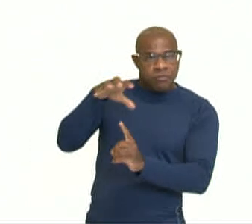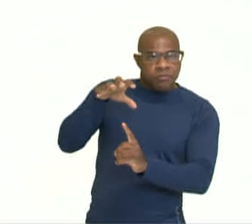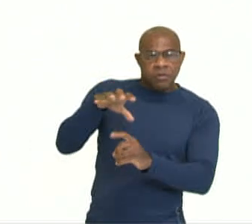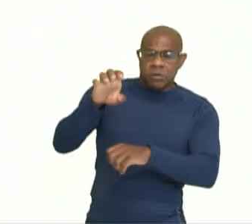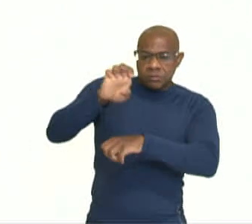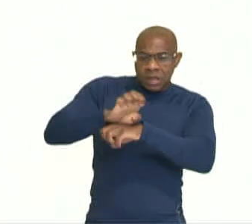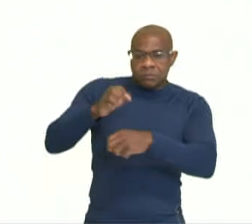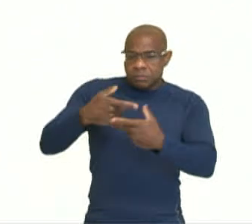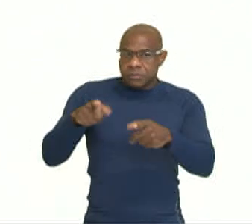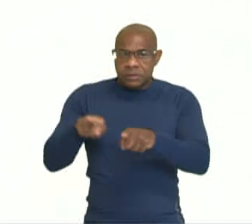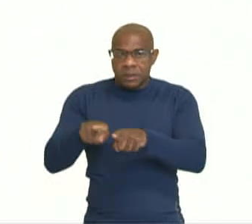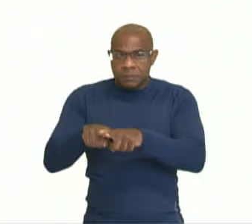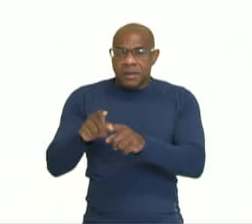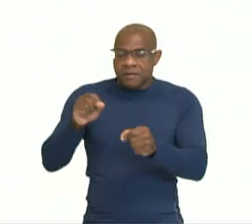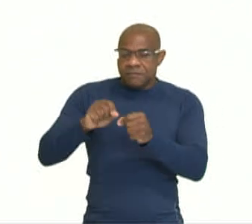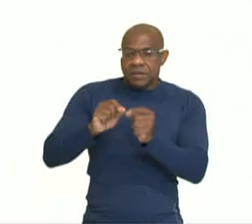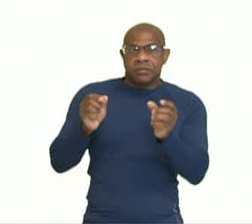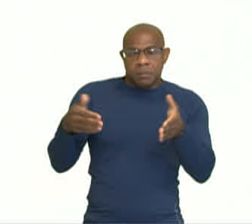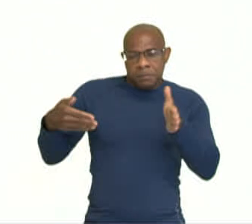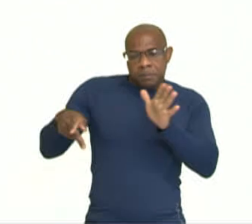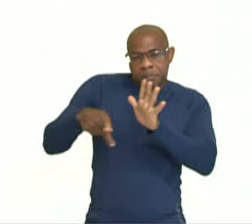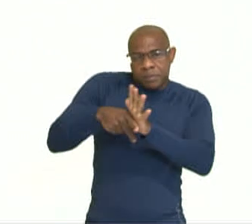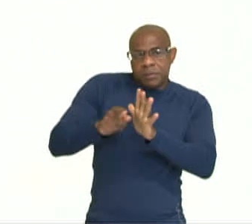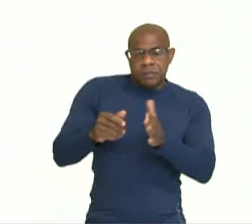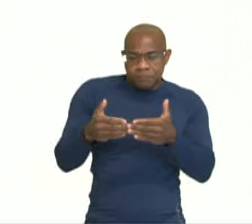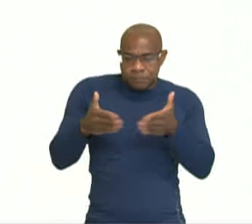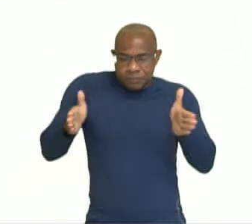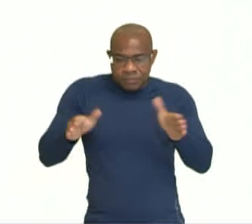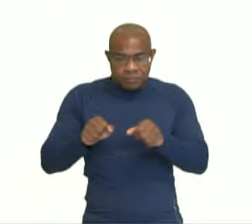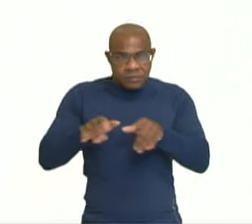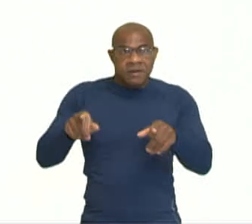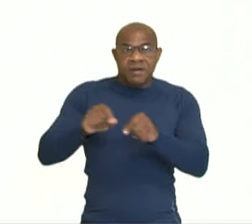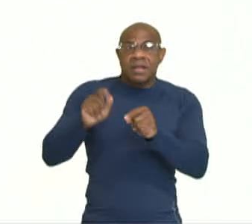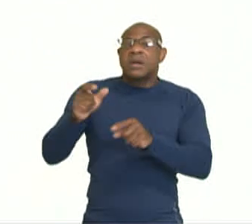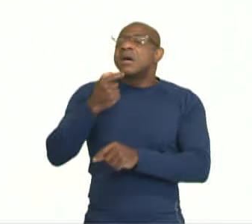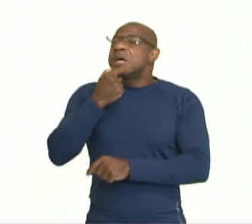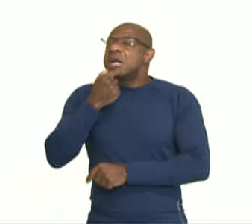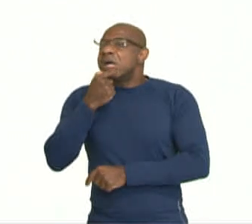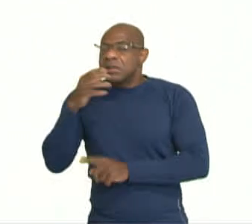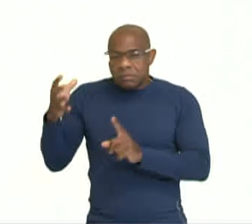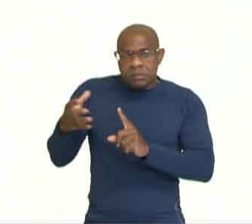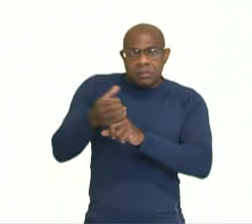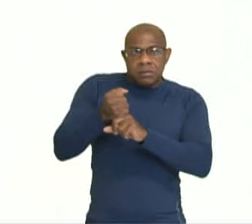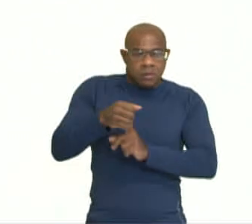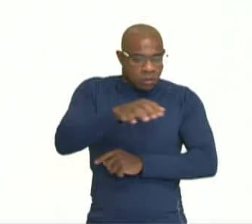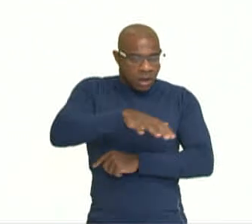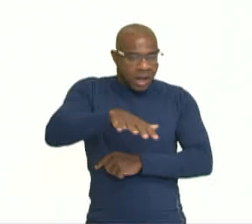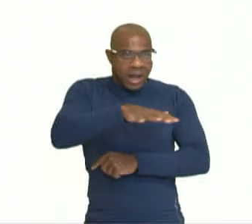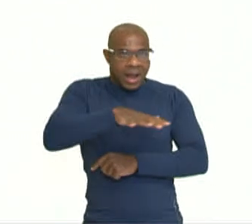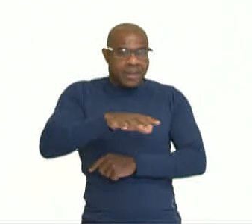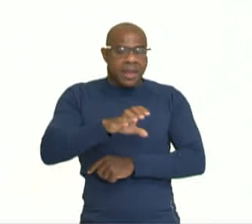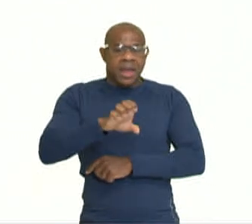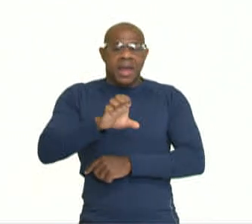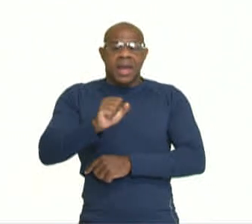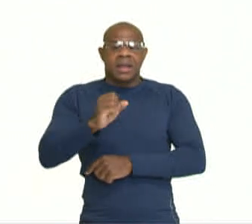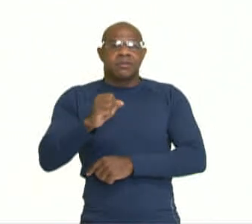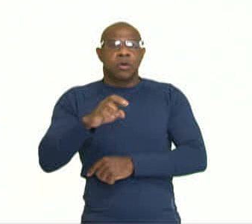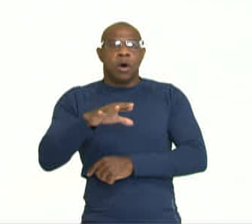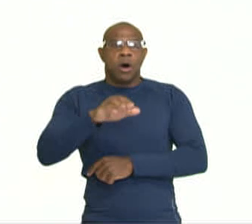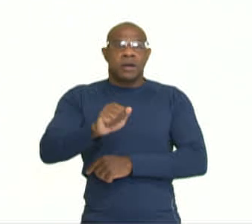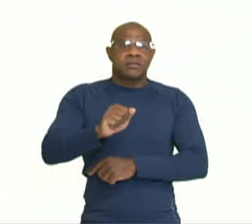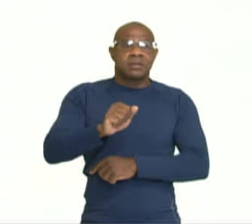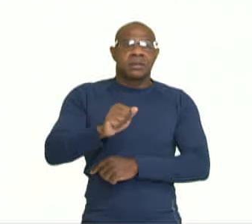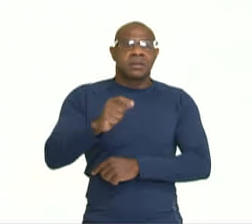estados vizinhos se fez de maneira expressiva, fazendo com que a Inglaterra dominasse a área da Escócia e aqui do lado